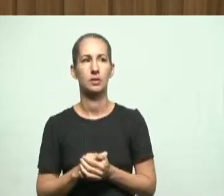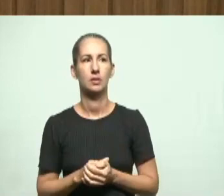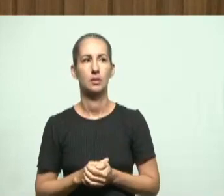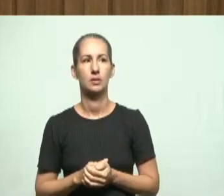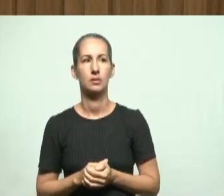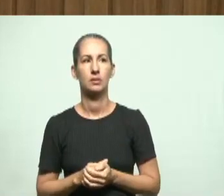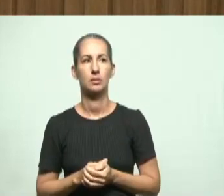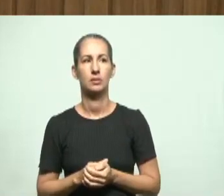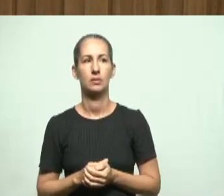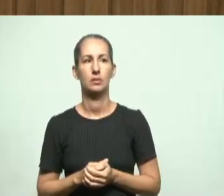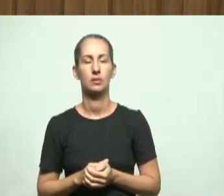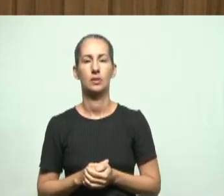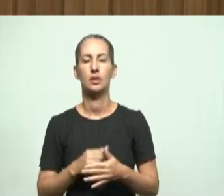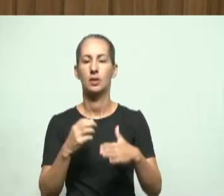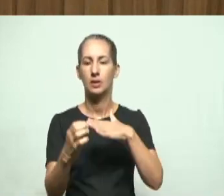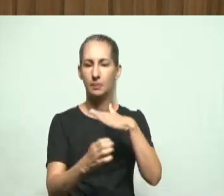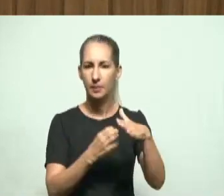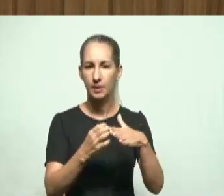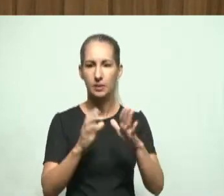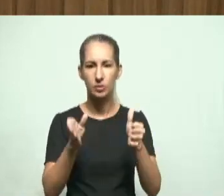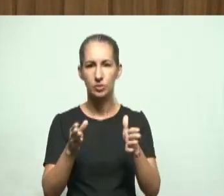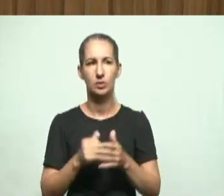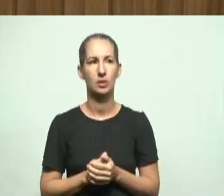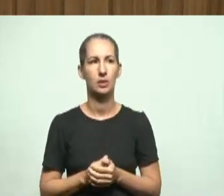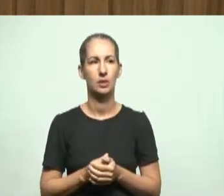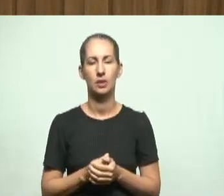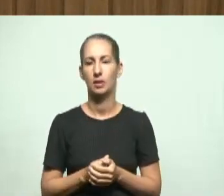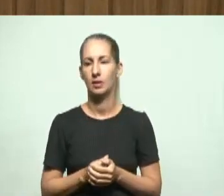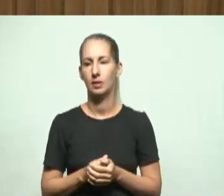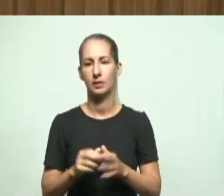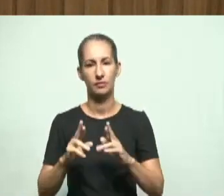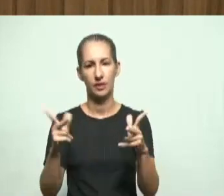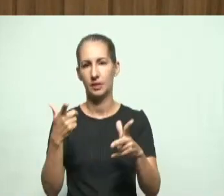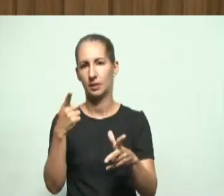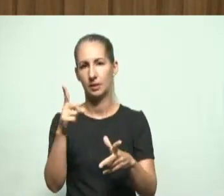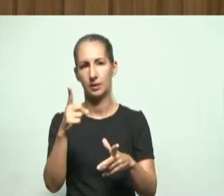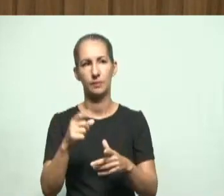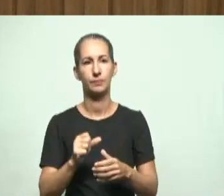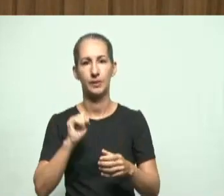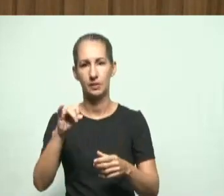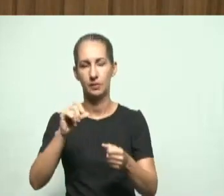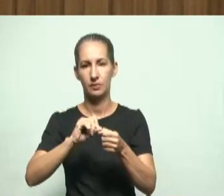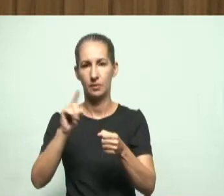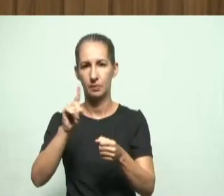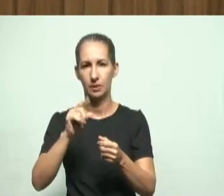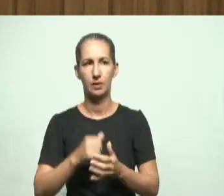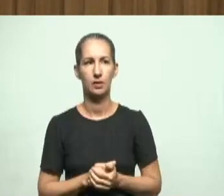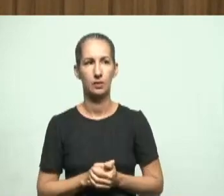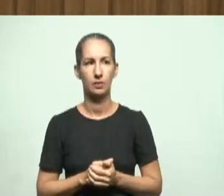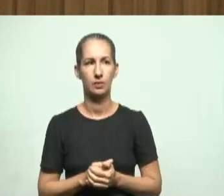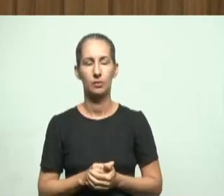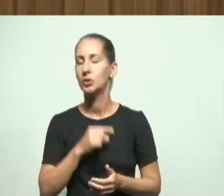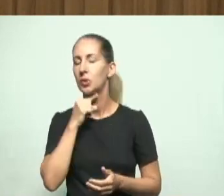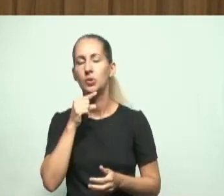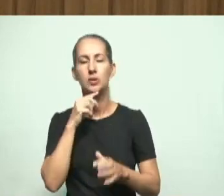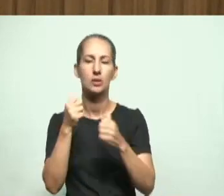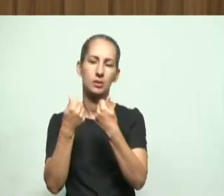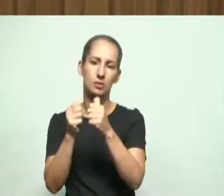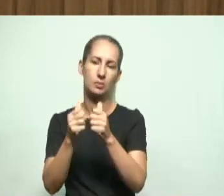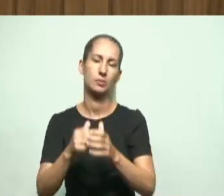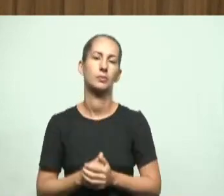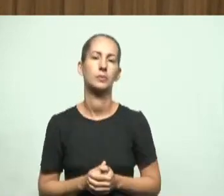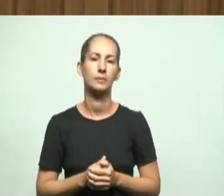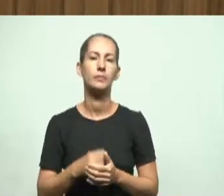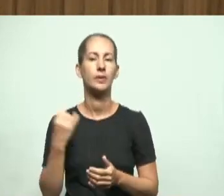já conversamos com as cooperativas, não tem outro jeito, bispo. Se não fizermos, nós não vamos dar certo, o transporte público não vai funcionar. Então,